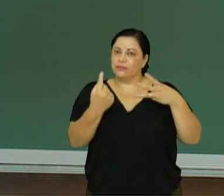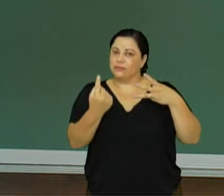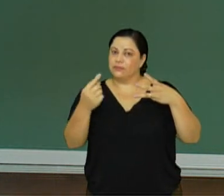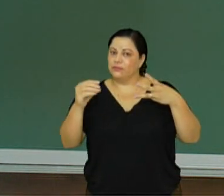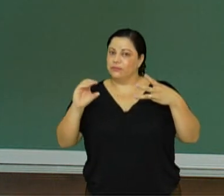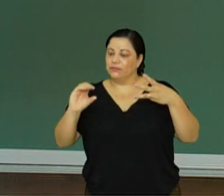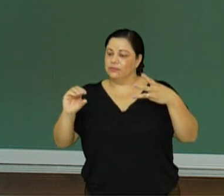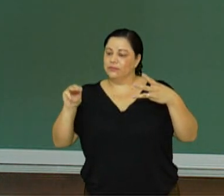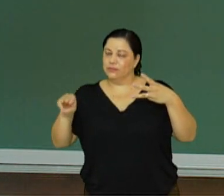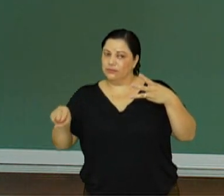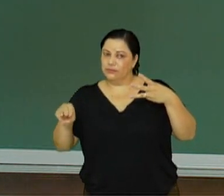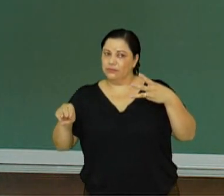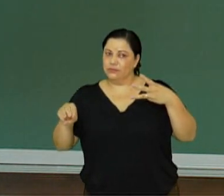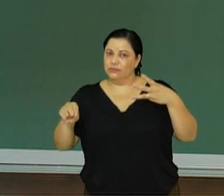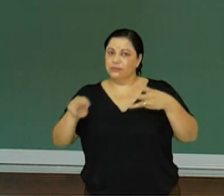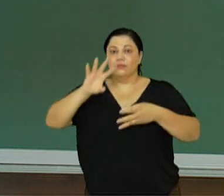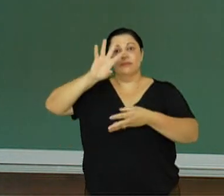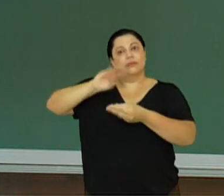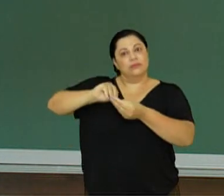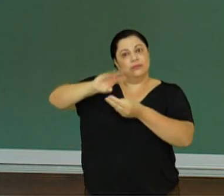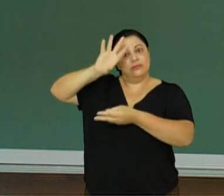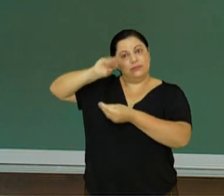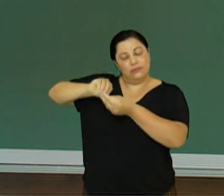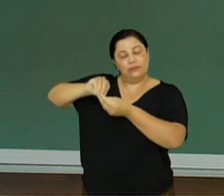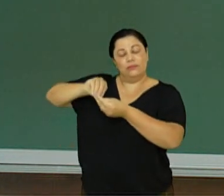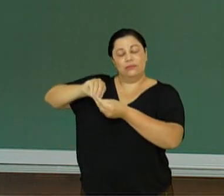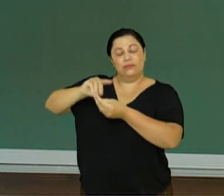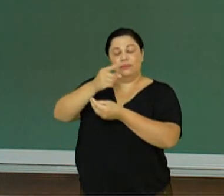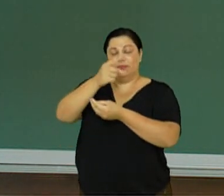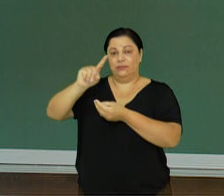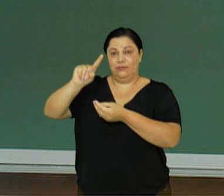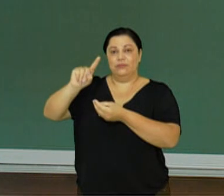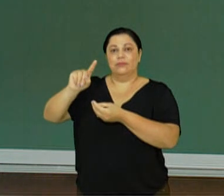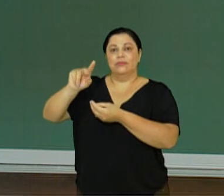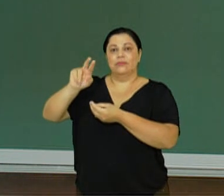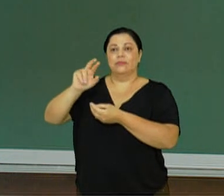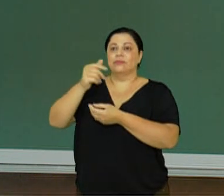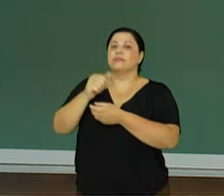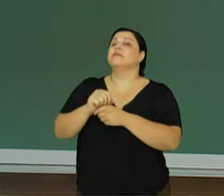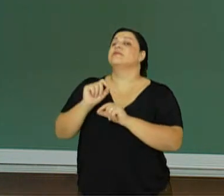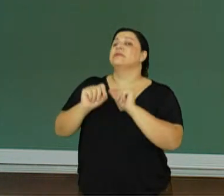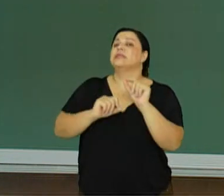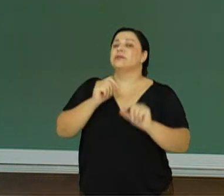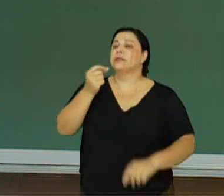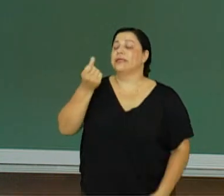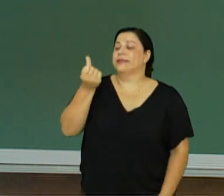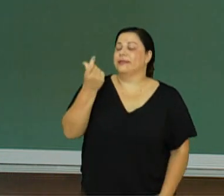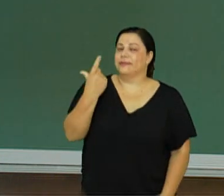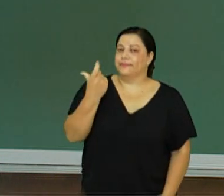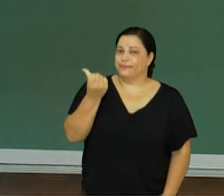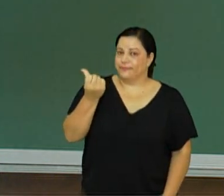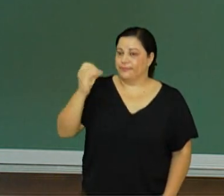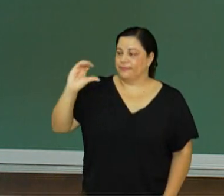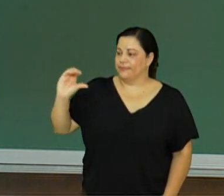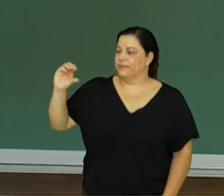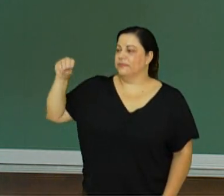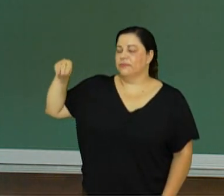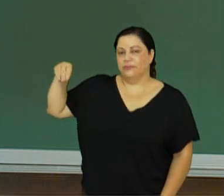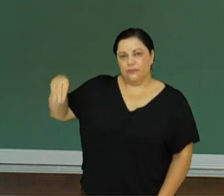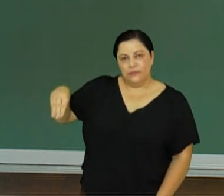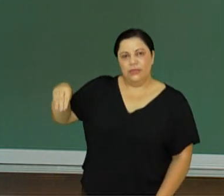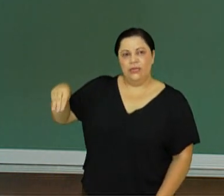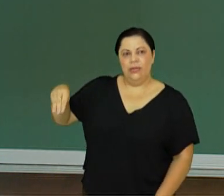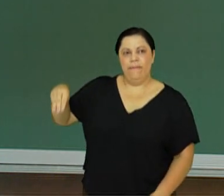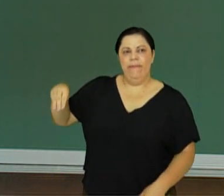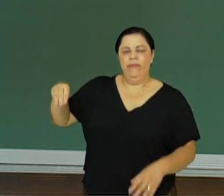altura real daqui até aqui não vai ser 19 centímetros, e sim 16 centímetros. Ou seja,